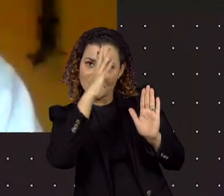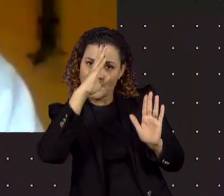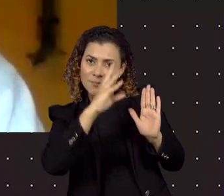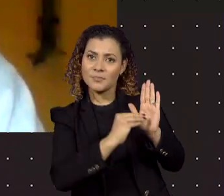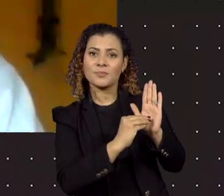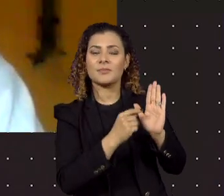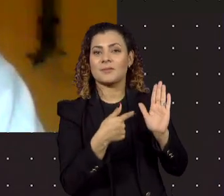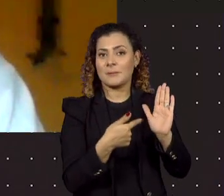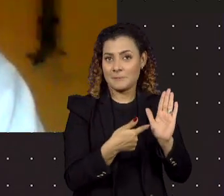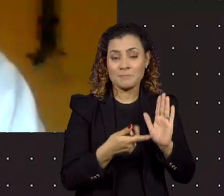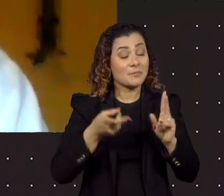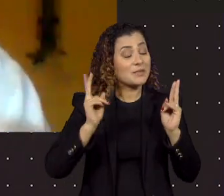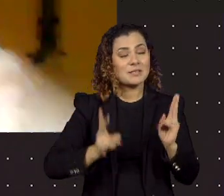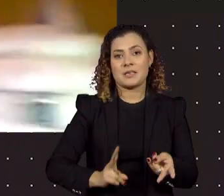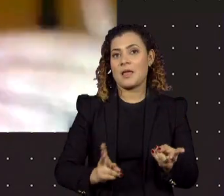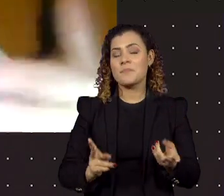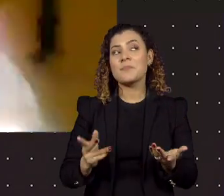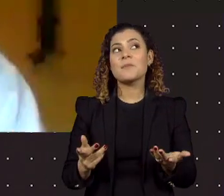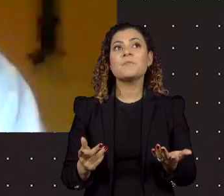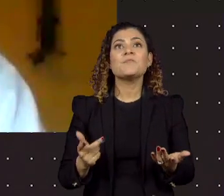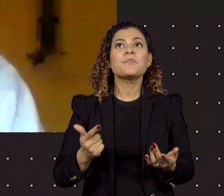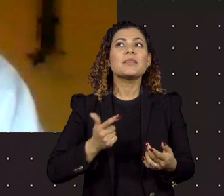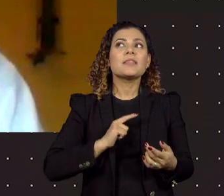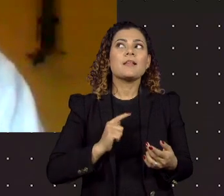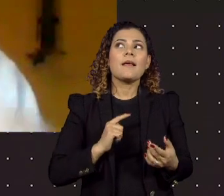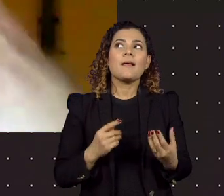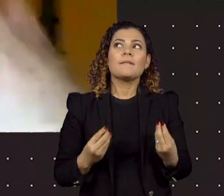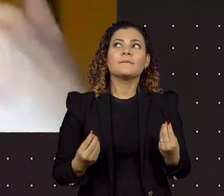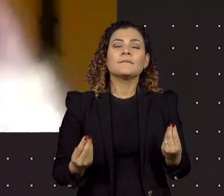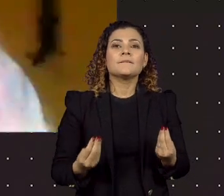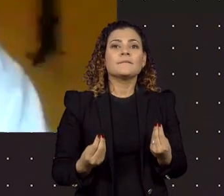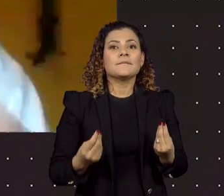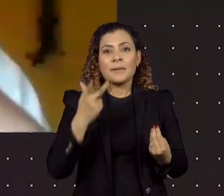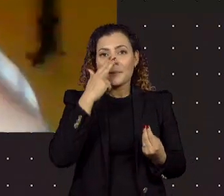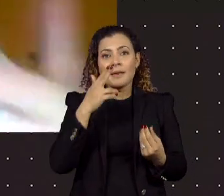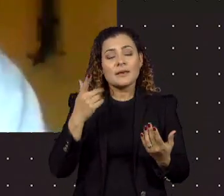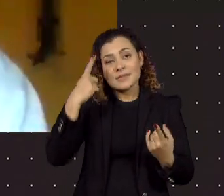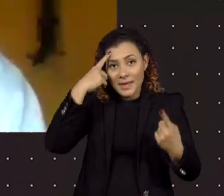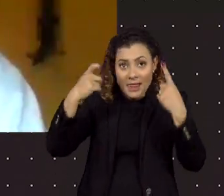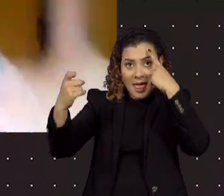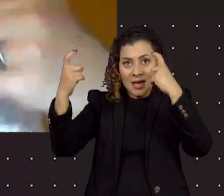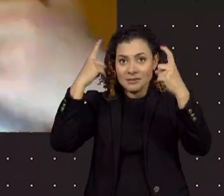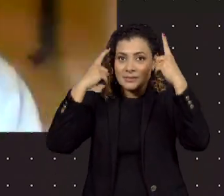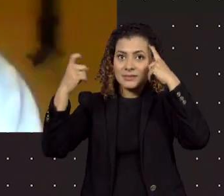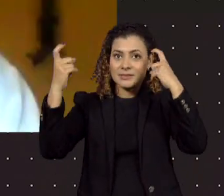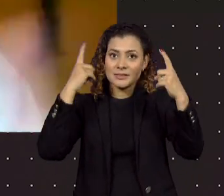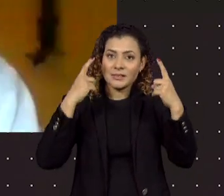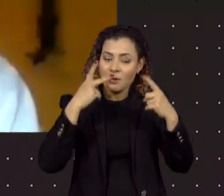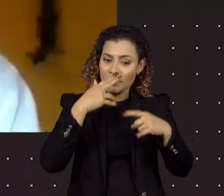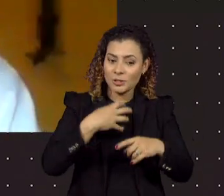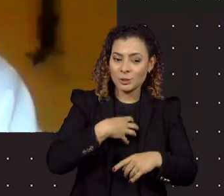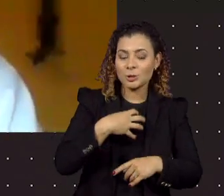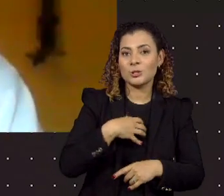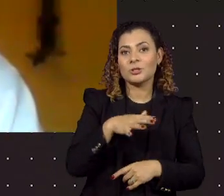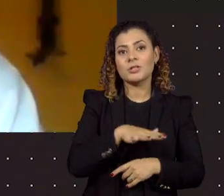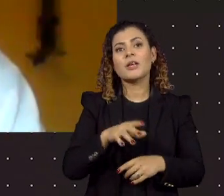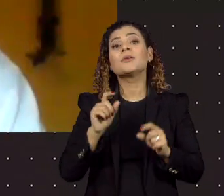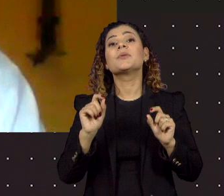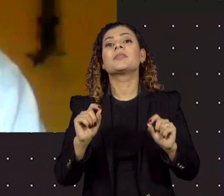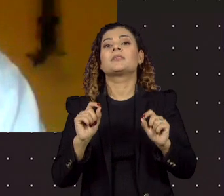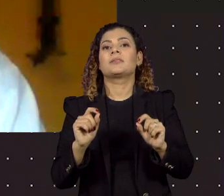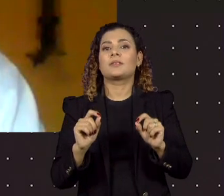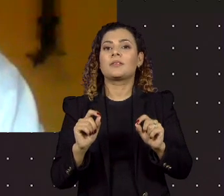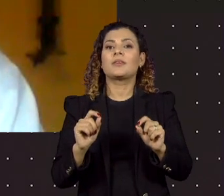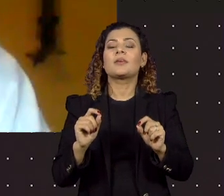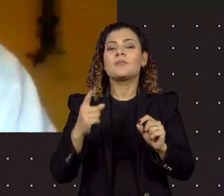entendeu? Tem esse espaço de criação de quem vai montar um texto